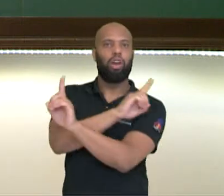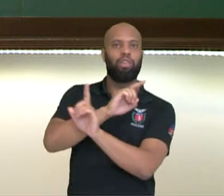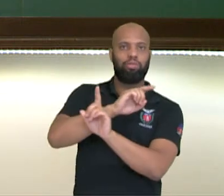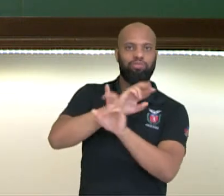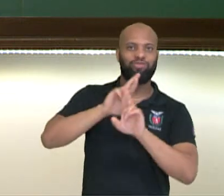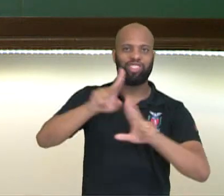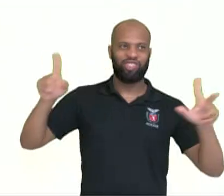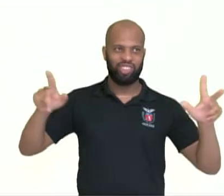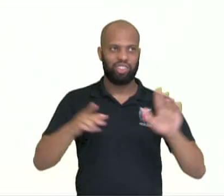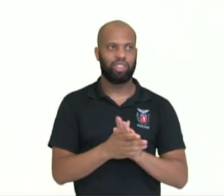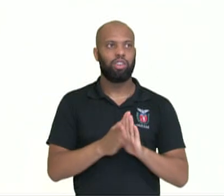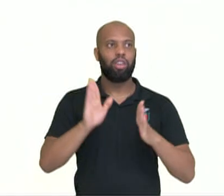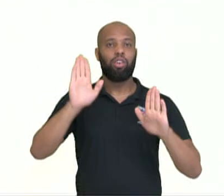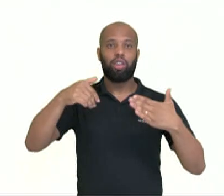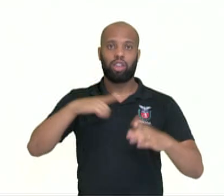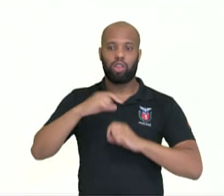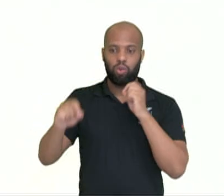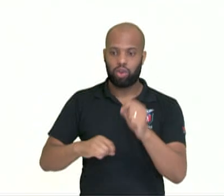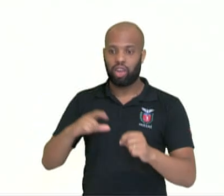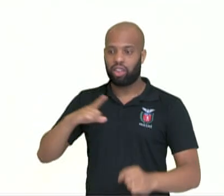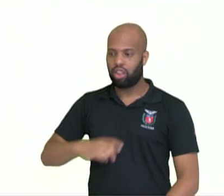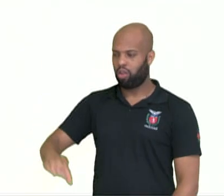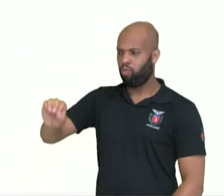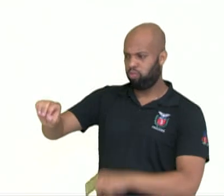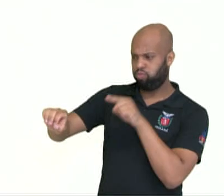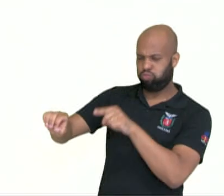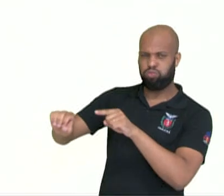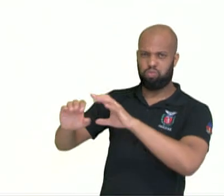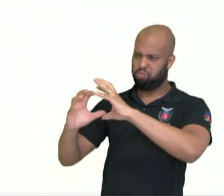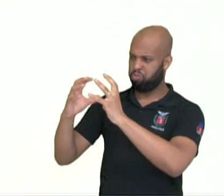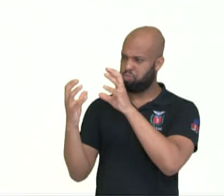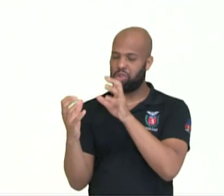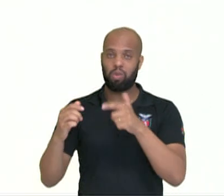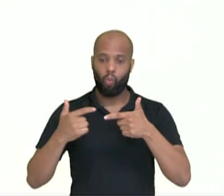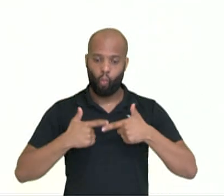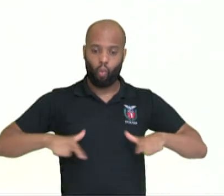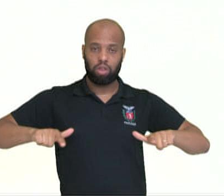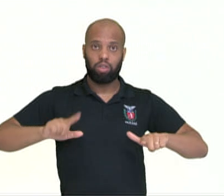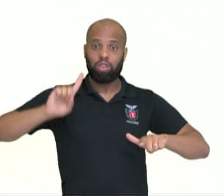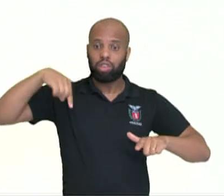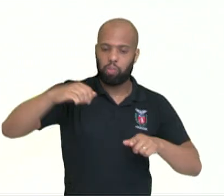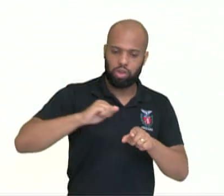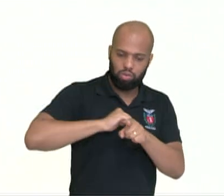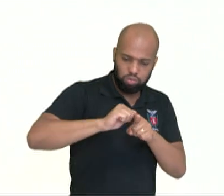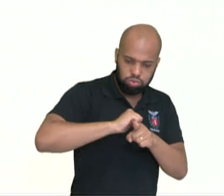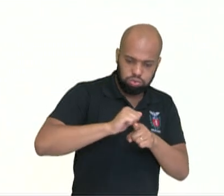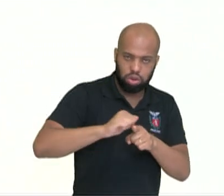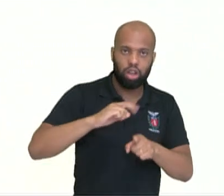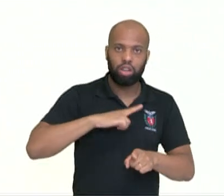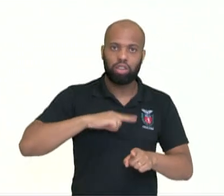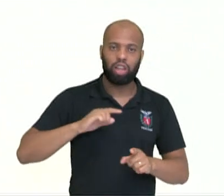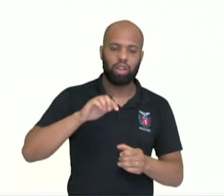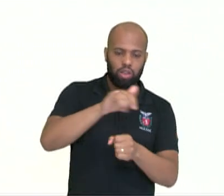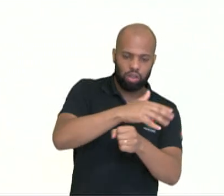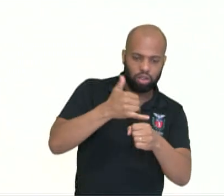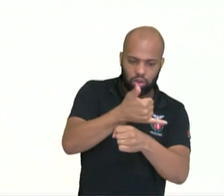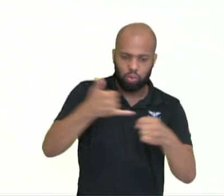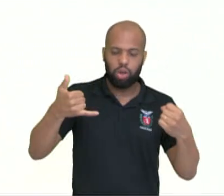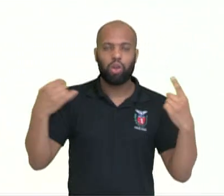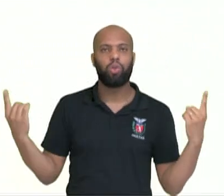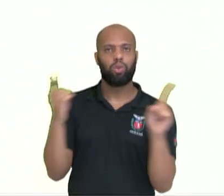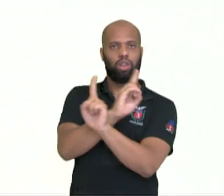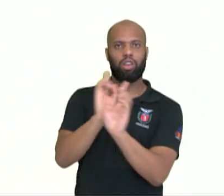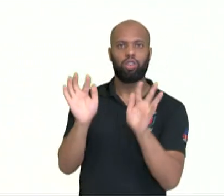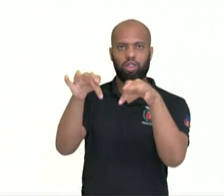resumindo, corpos neutros depois atritados adquirem cargas elétricas opostas depois no final